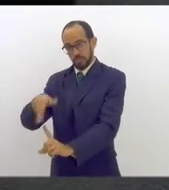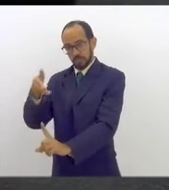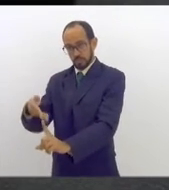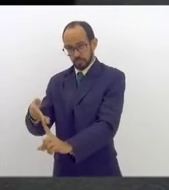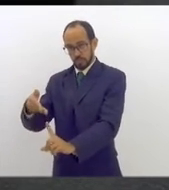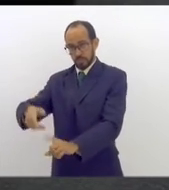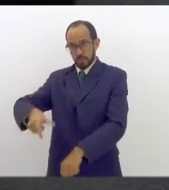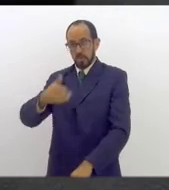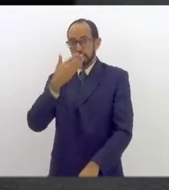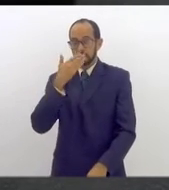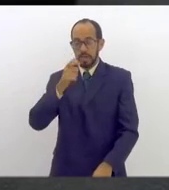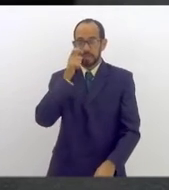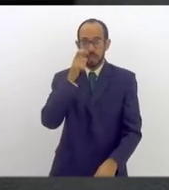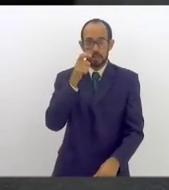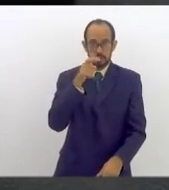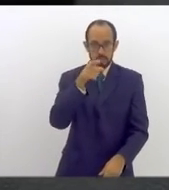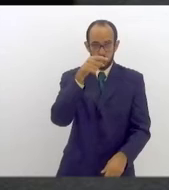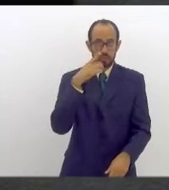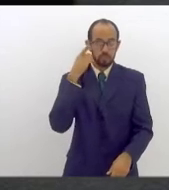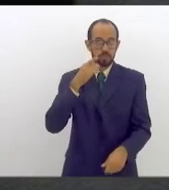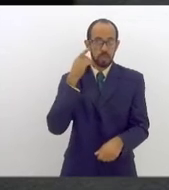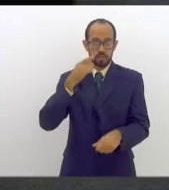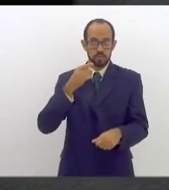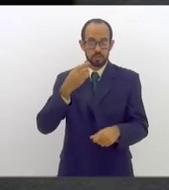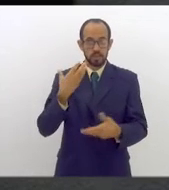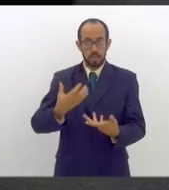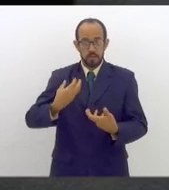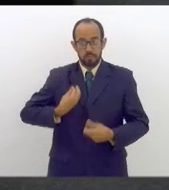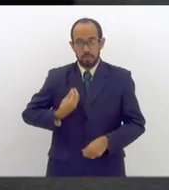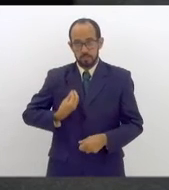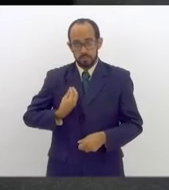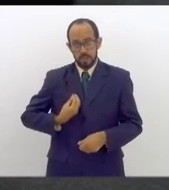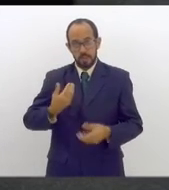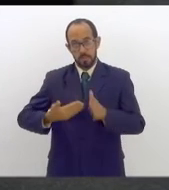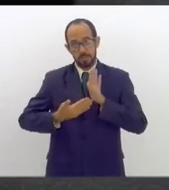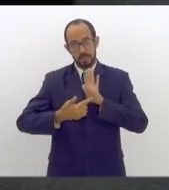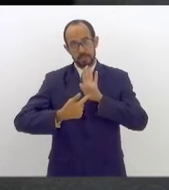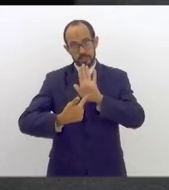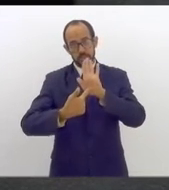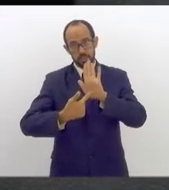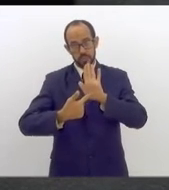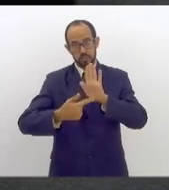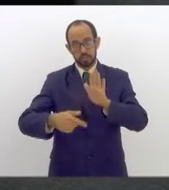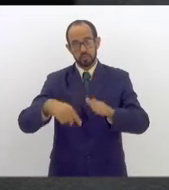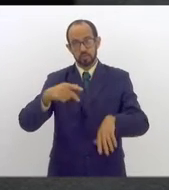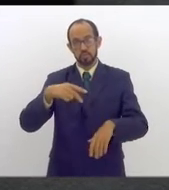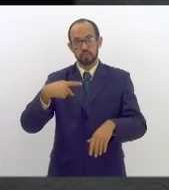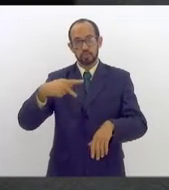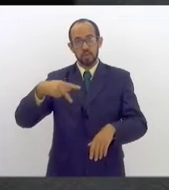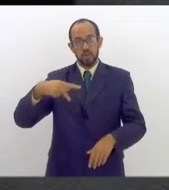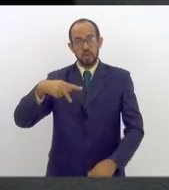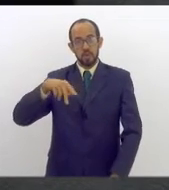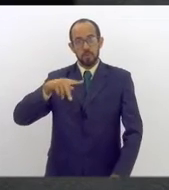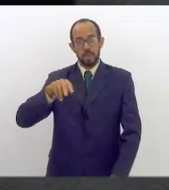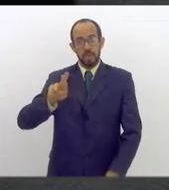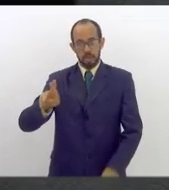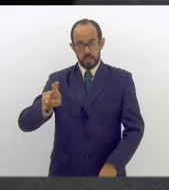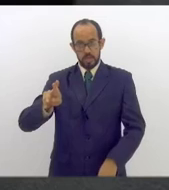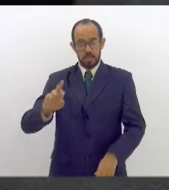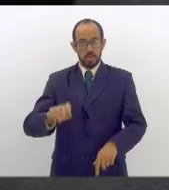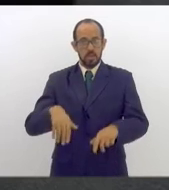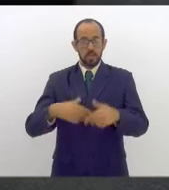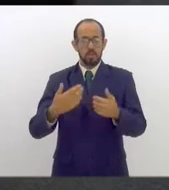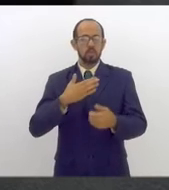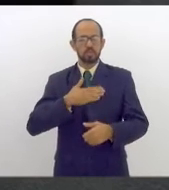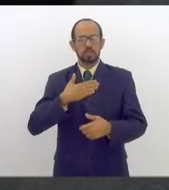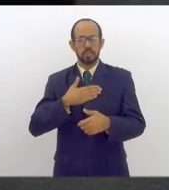e deputadas que queiram participar, que apresentem os seus projetos de resolução, porque cada deputado apresenta o seu projeto de resolução, e nós combinamos